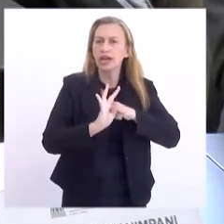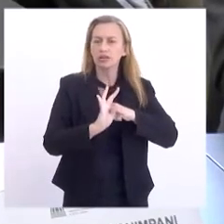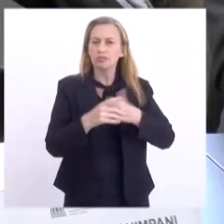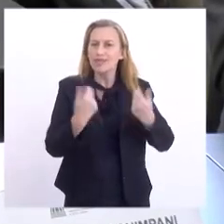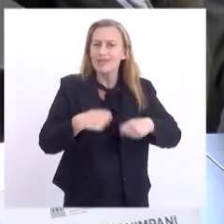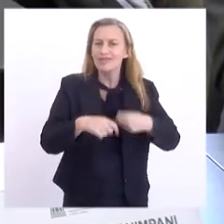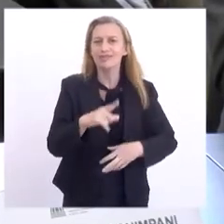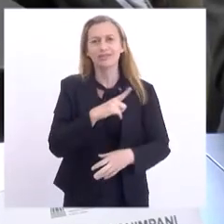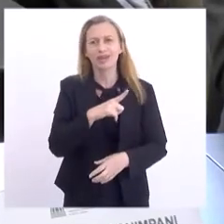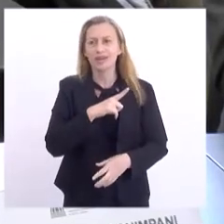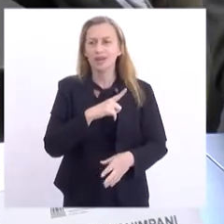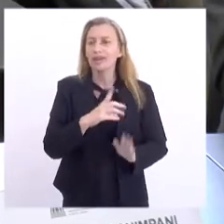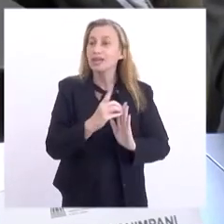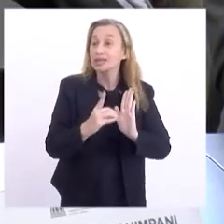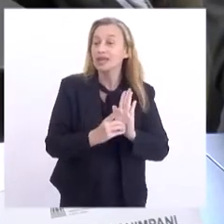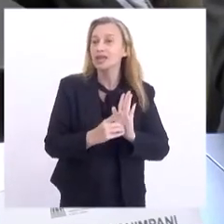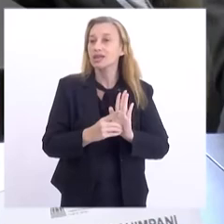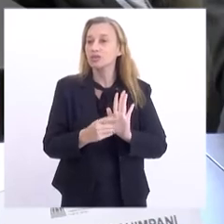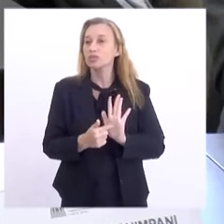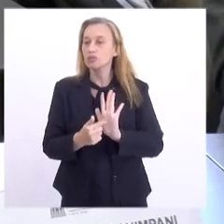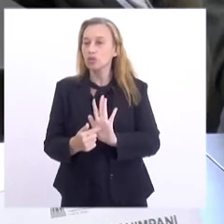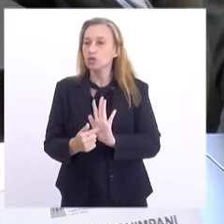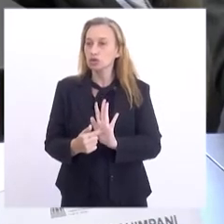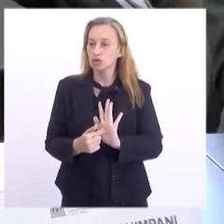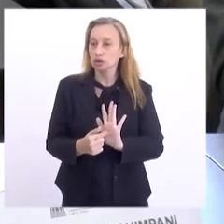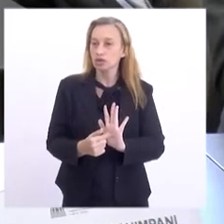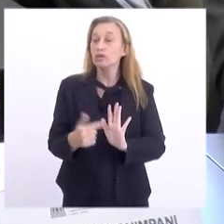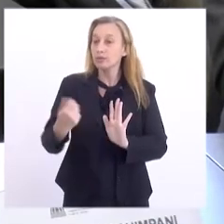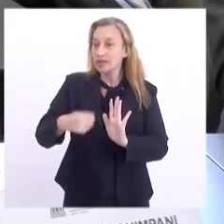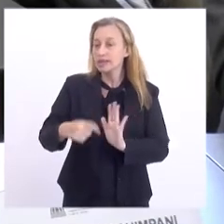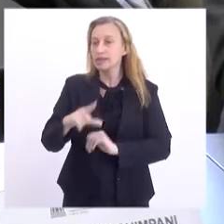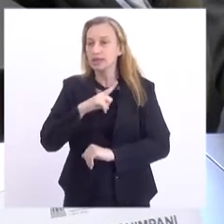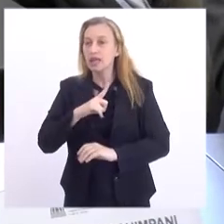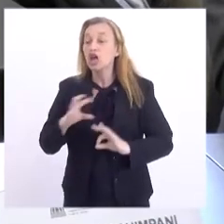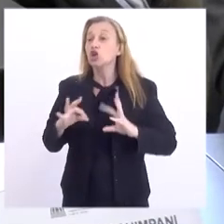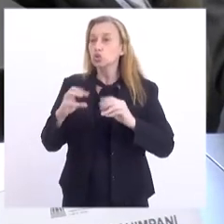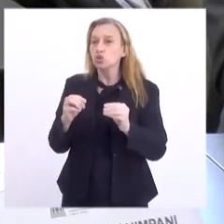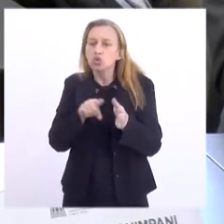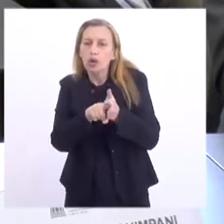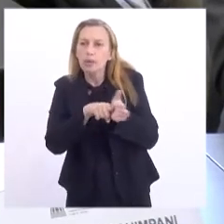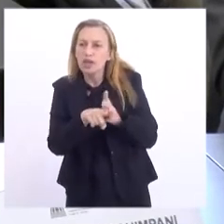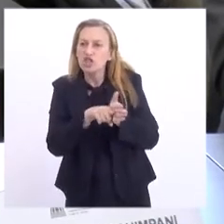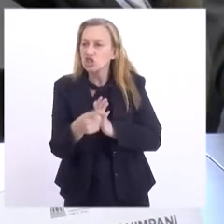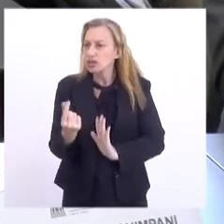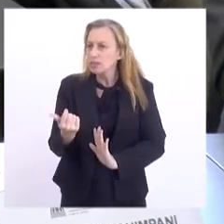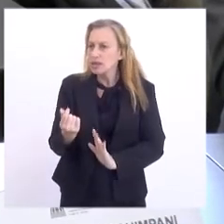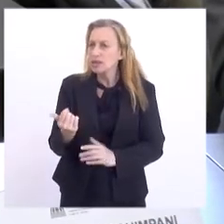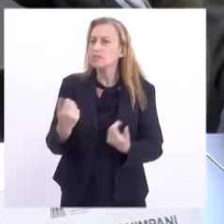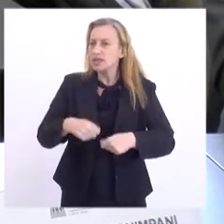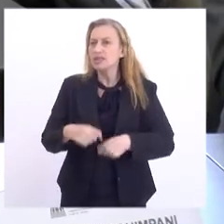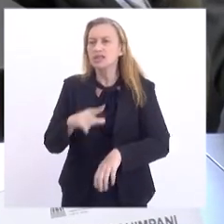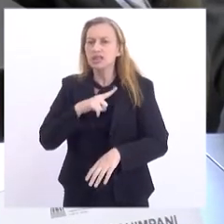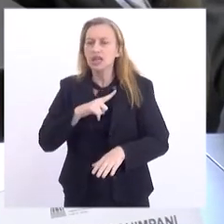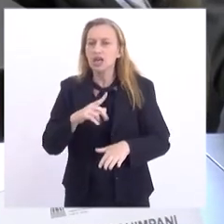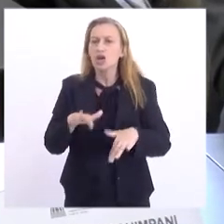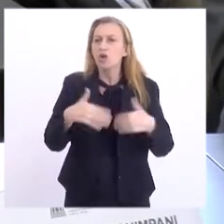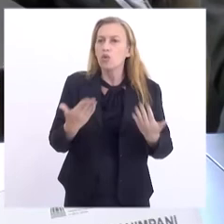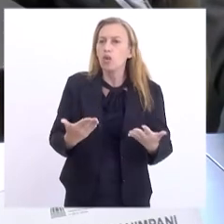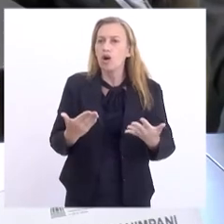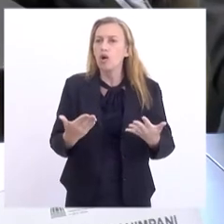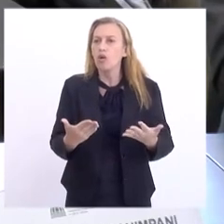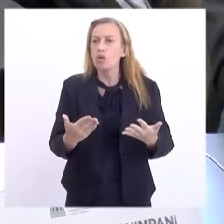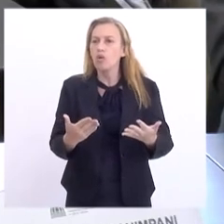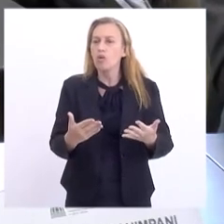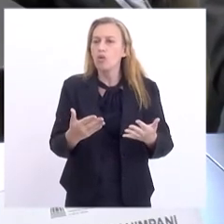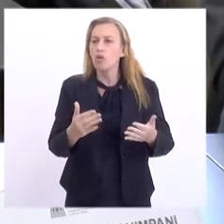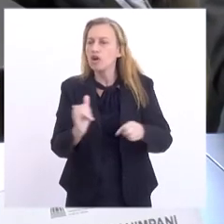tem que ter esse decreto diz quem diz o que é que tem que ter tudo que uma pesquisa de preços tem que ter Quais são os parâmetros devem ser